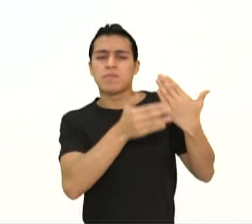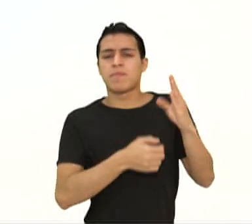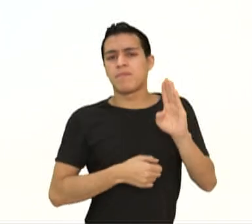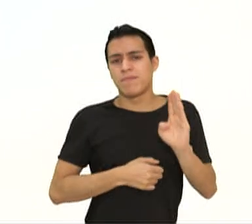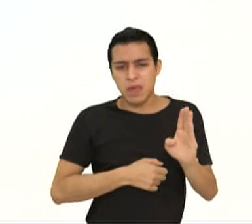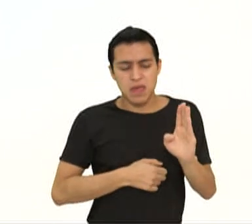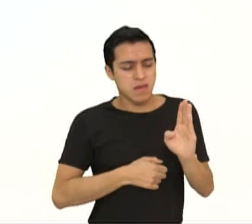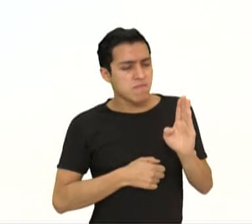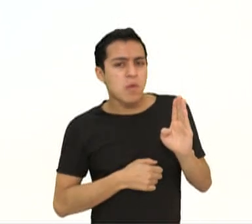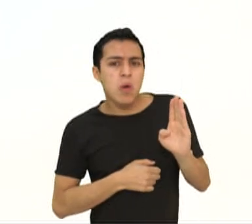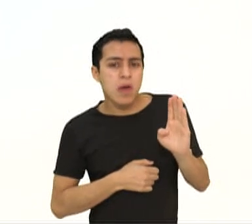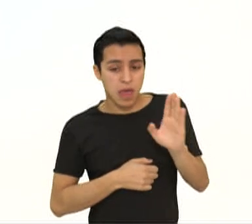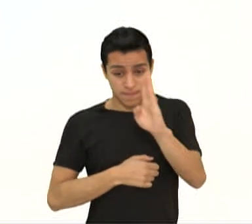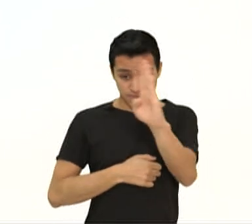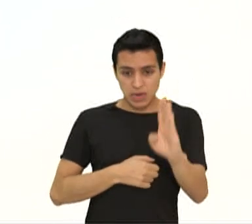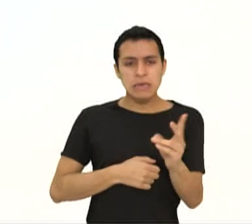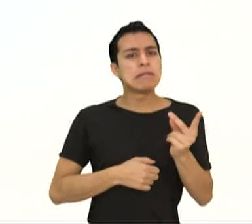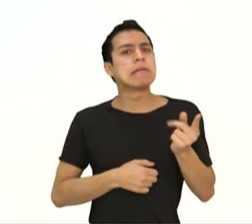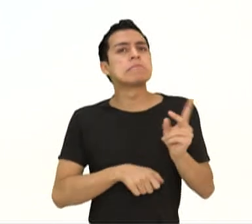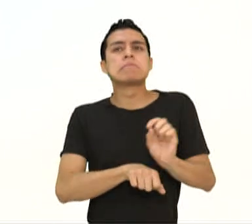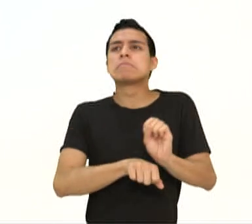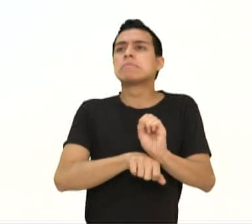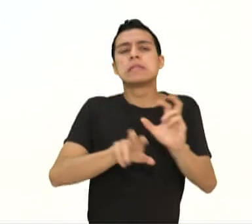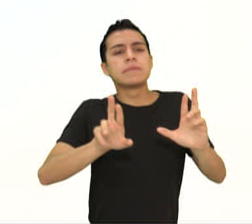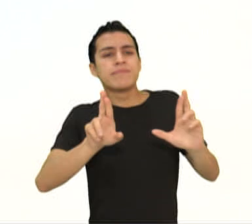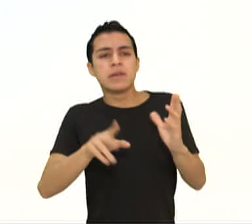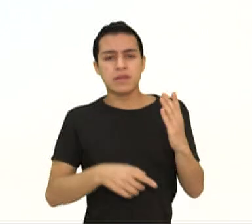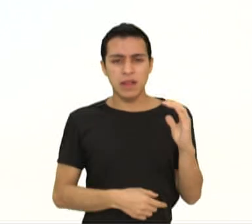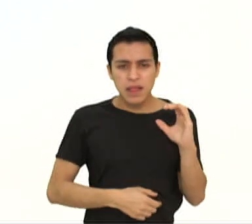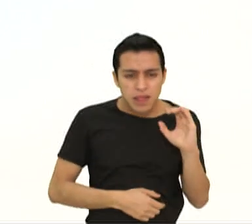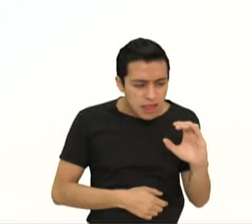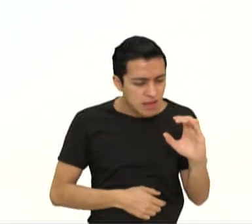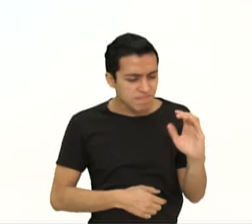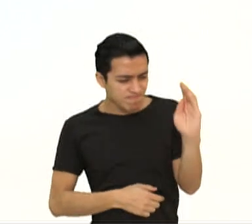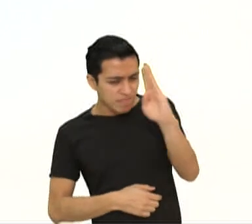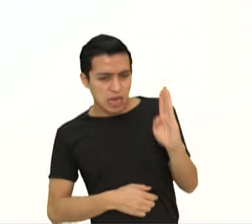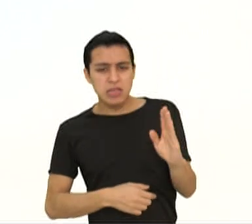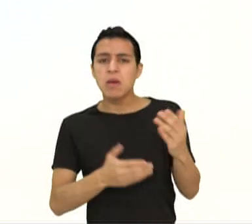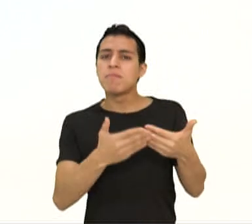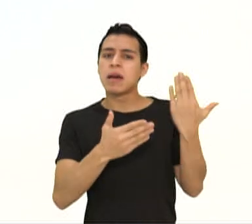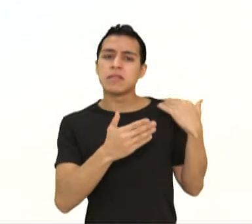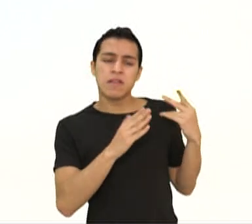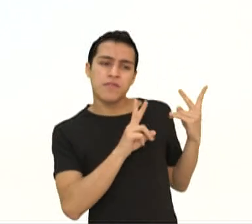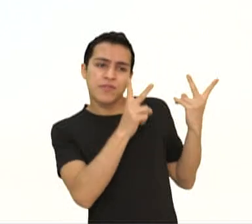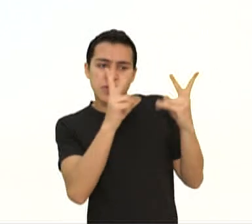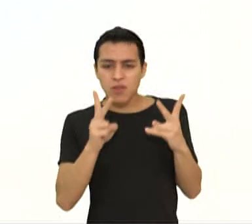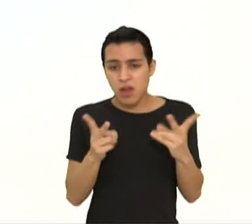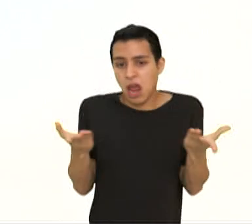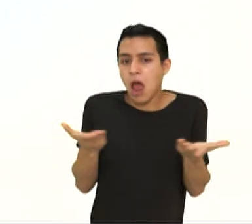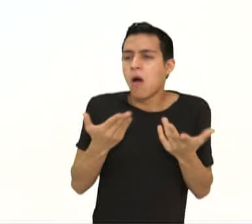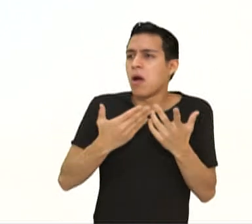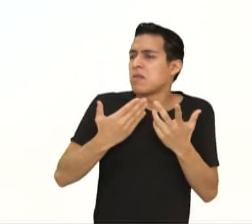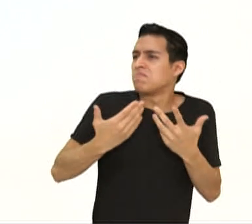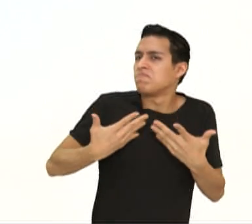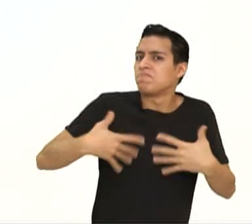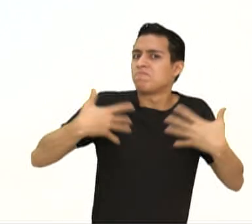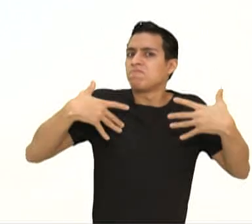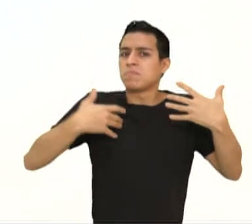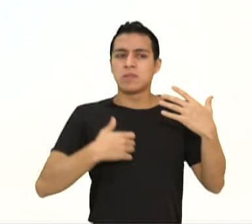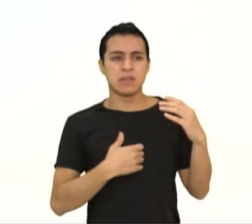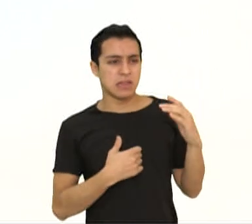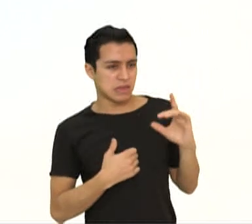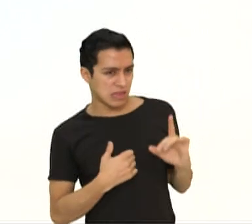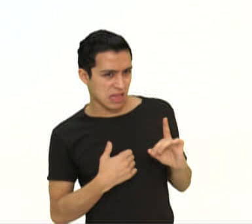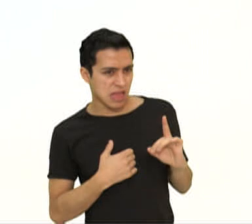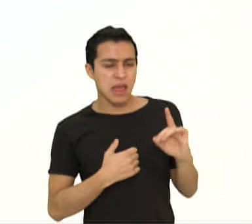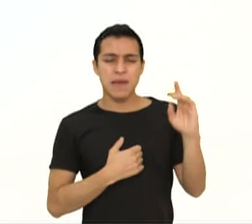B, Brasil, a eterna esperança. Letra C, Brasil, glória no passado, grandeza no presente. Letra D,